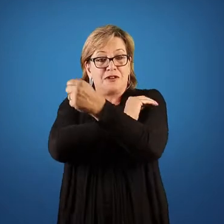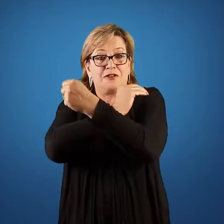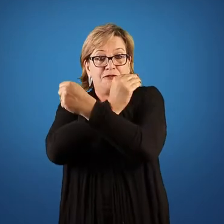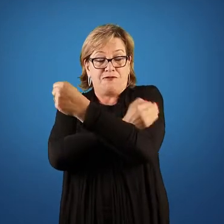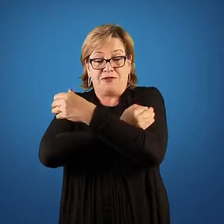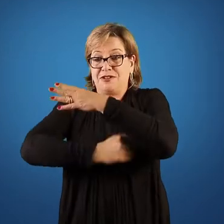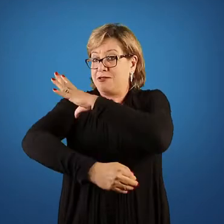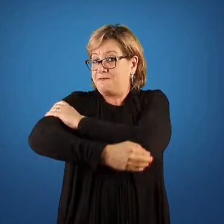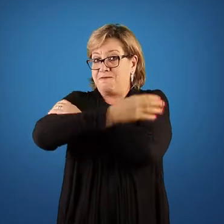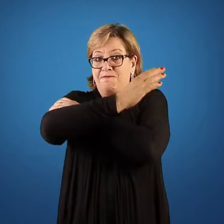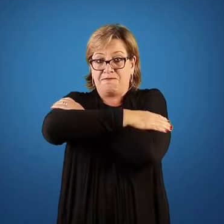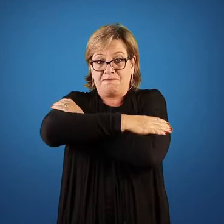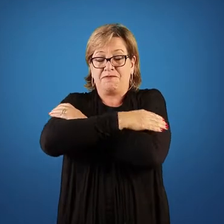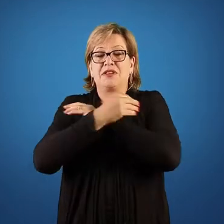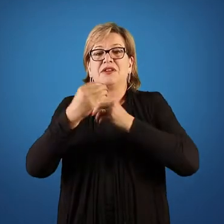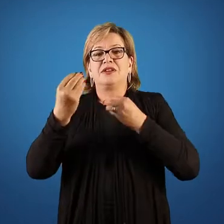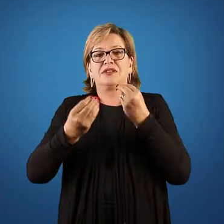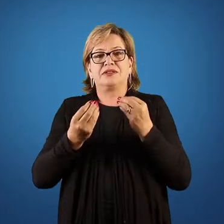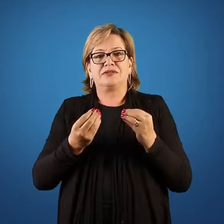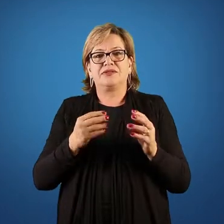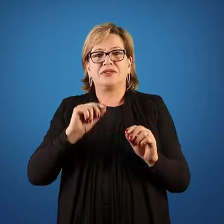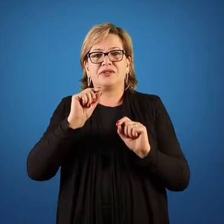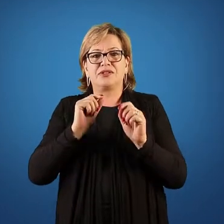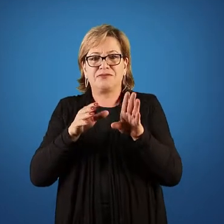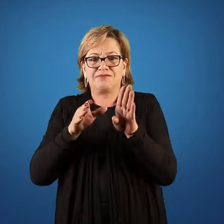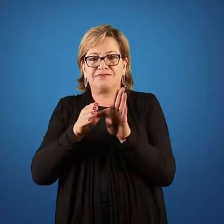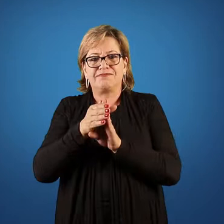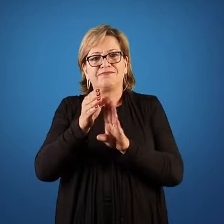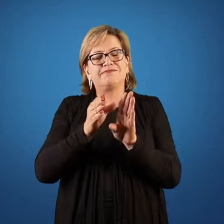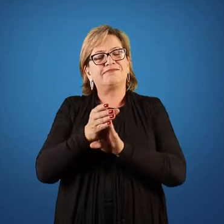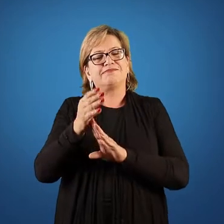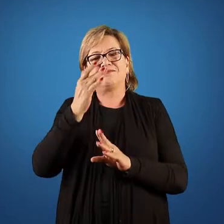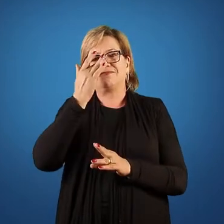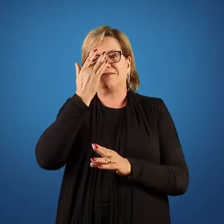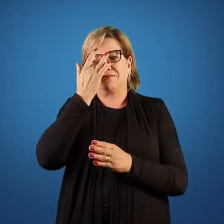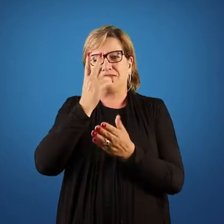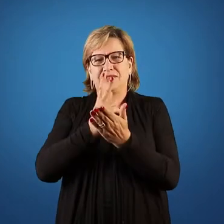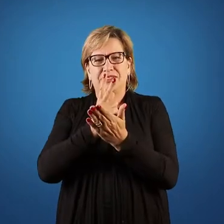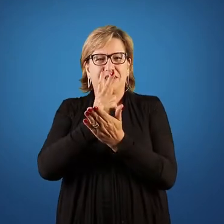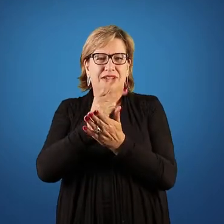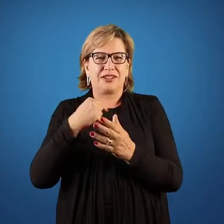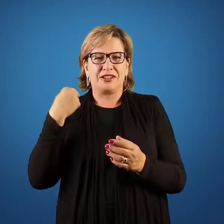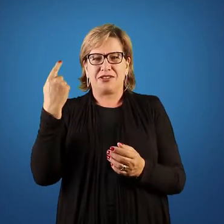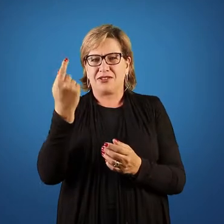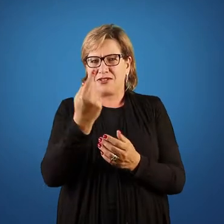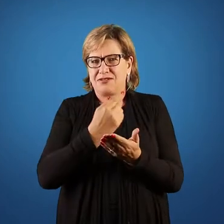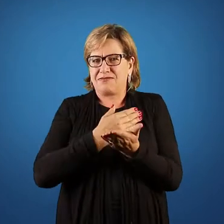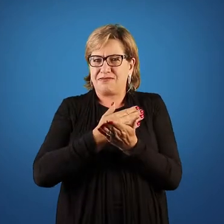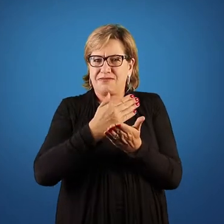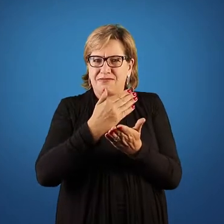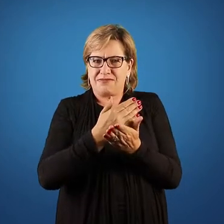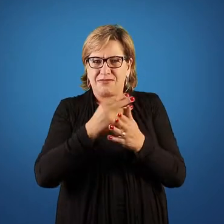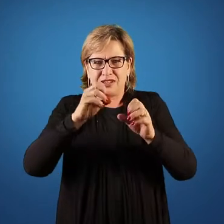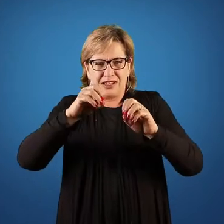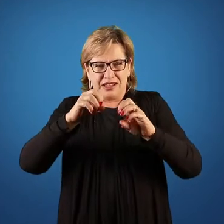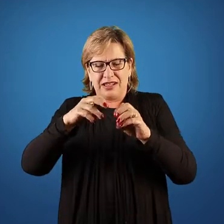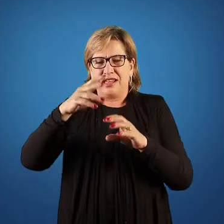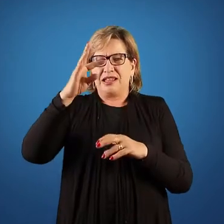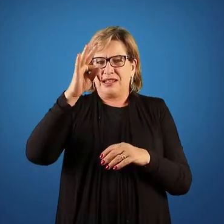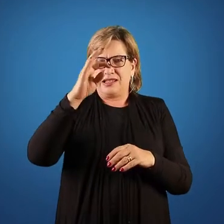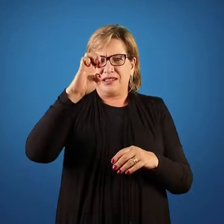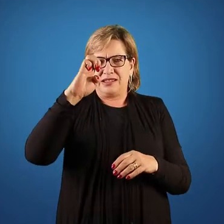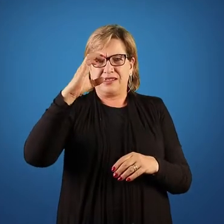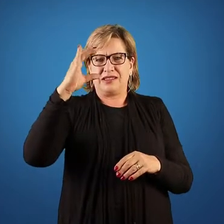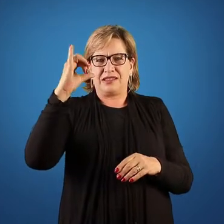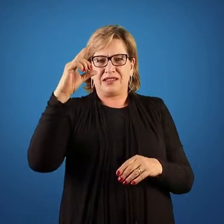de braços. Então, uma das sugestões é que quando a gente começa a trabalhar o tecido com os